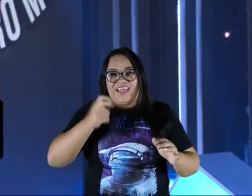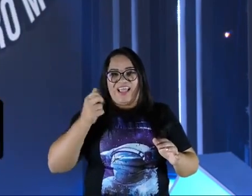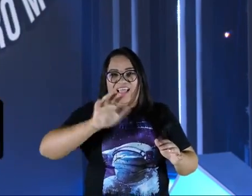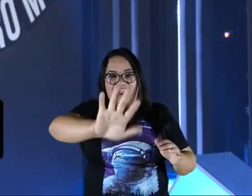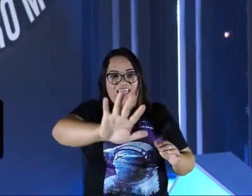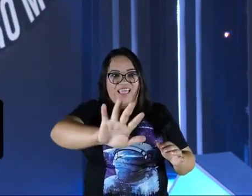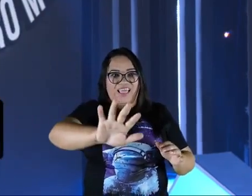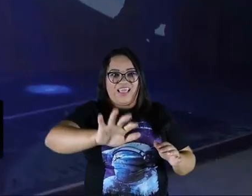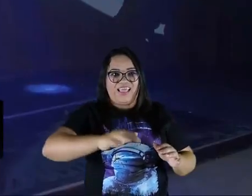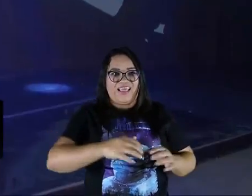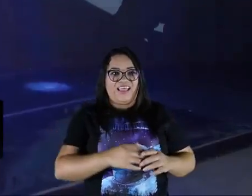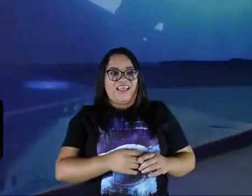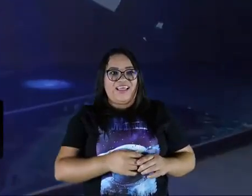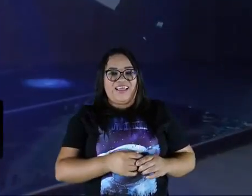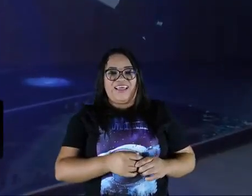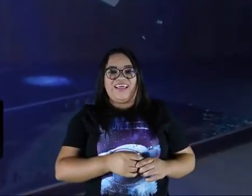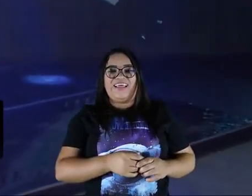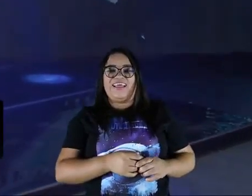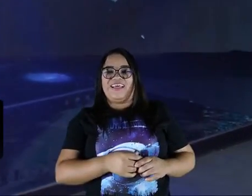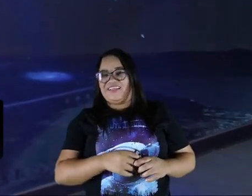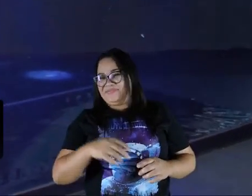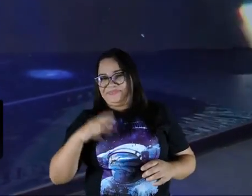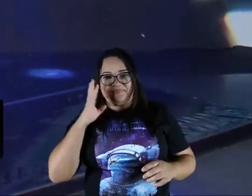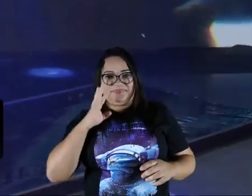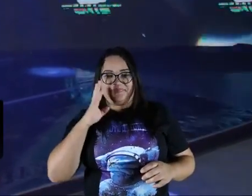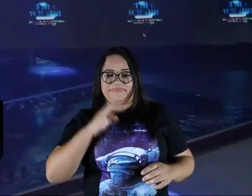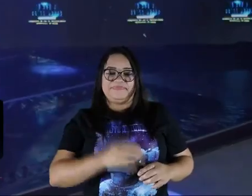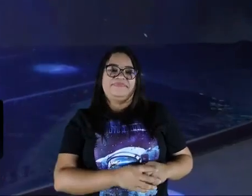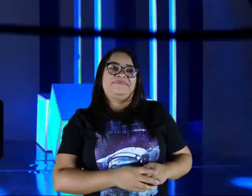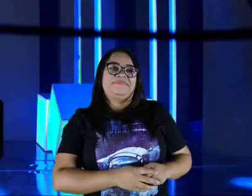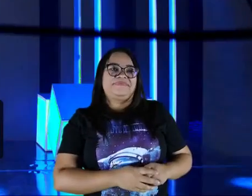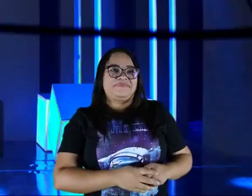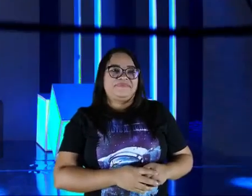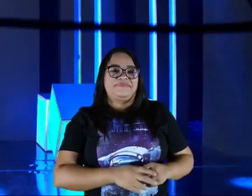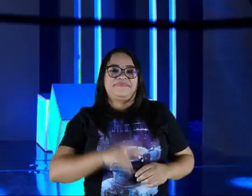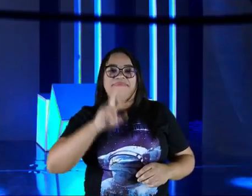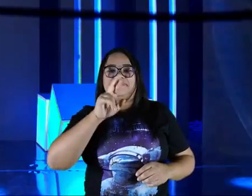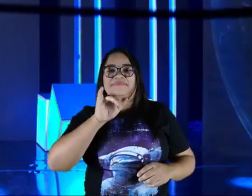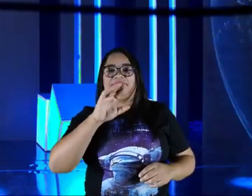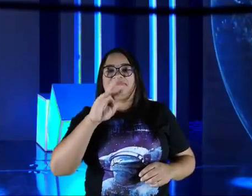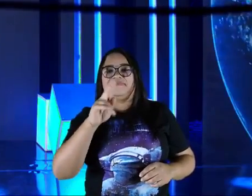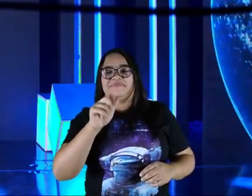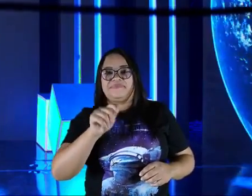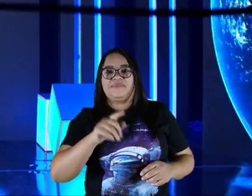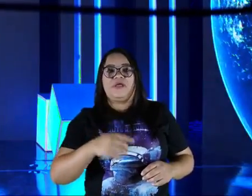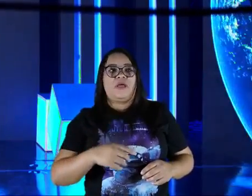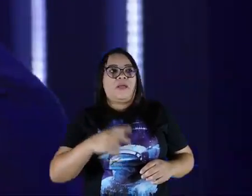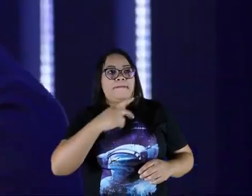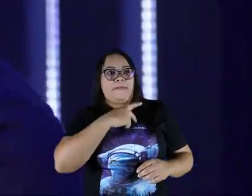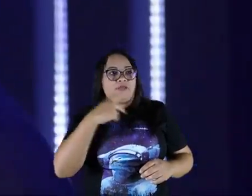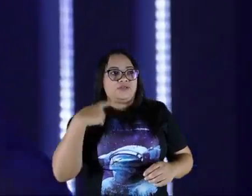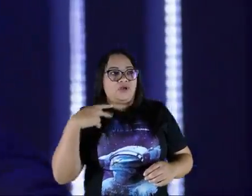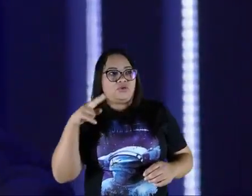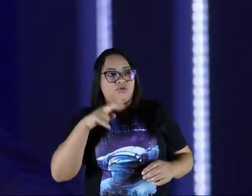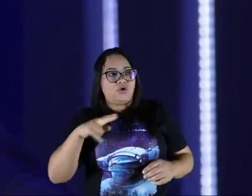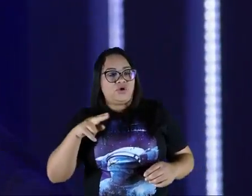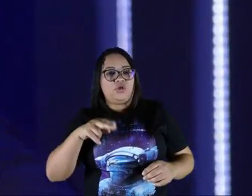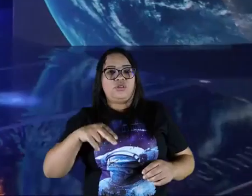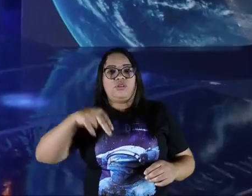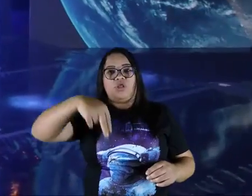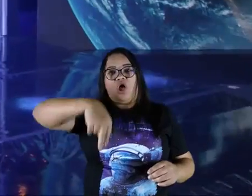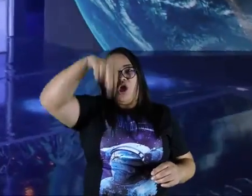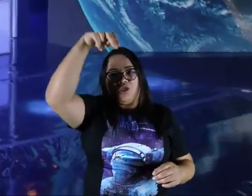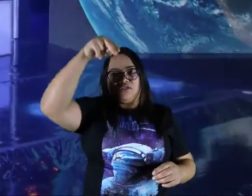nóis. Essa foi boa, essa foi fantástica. Valeu, Richard. E pastor Zostin, União Norte, União